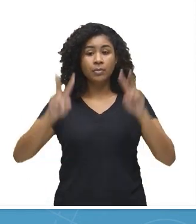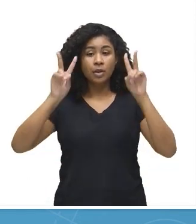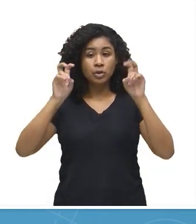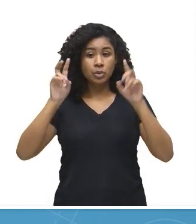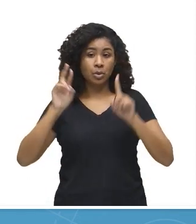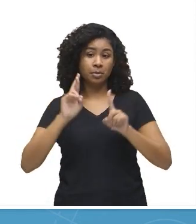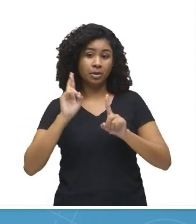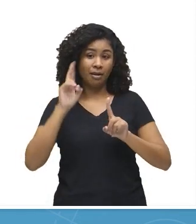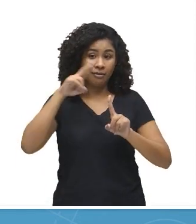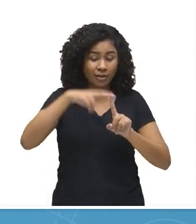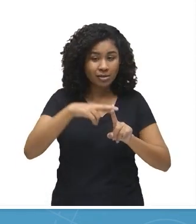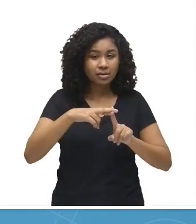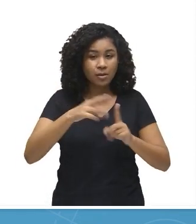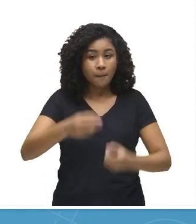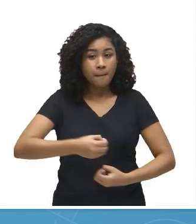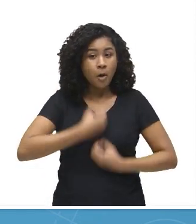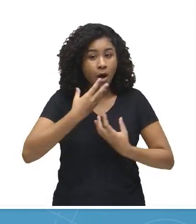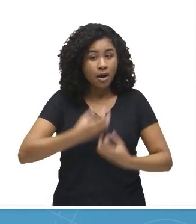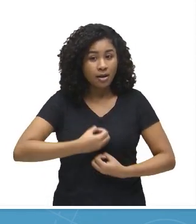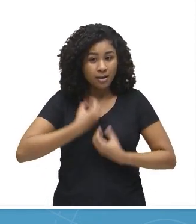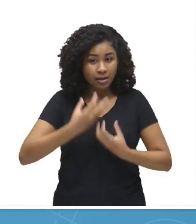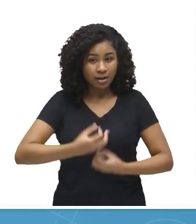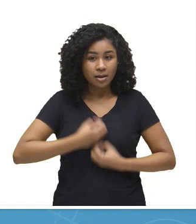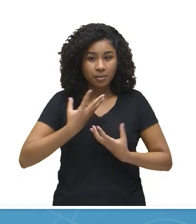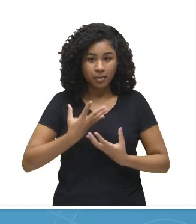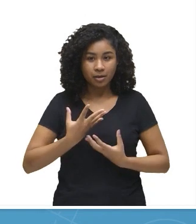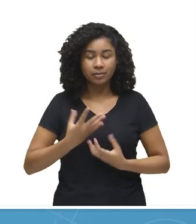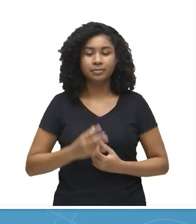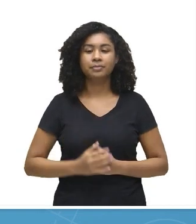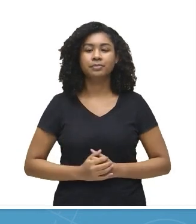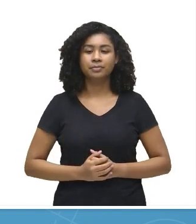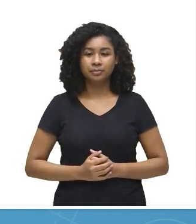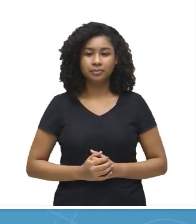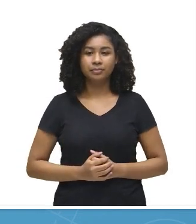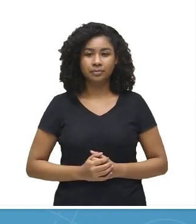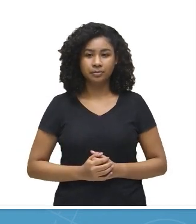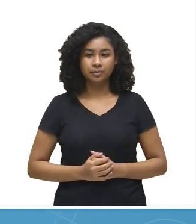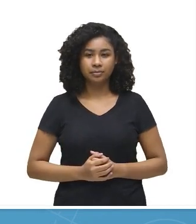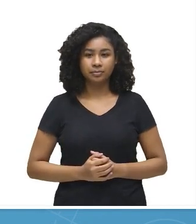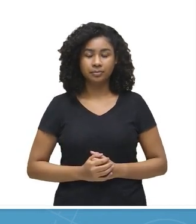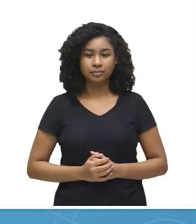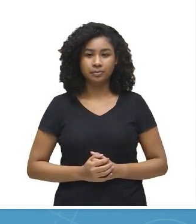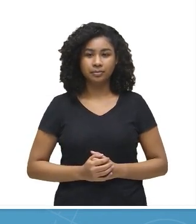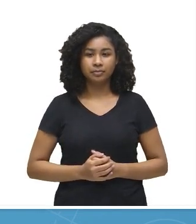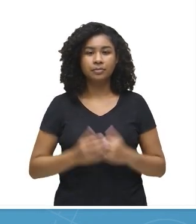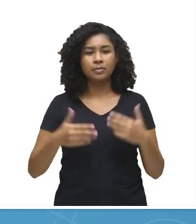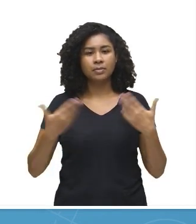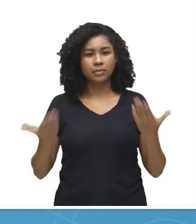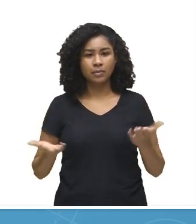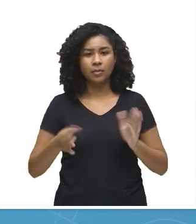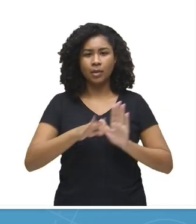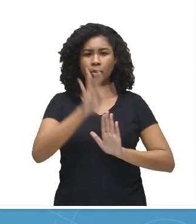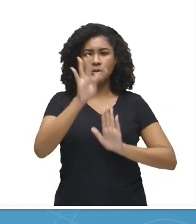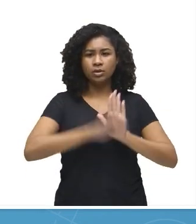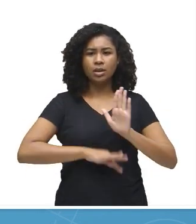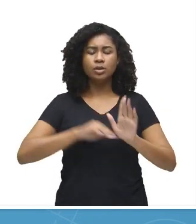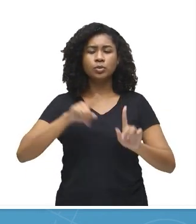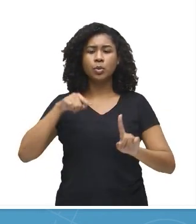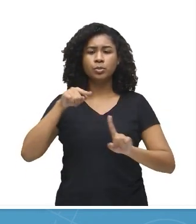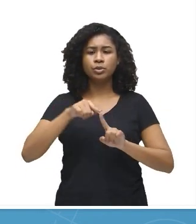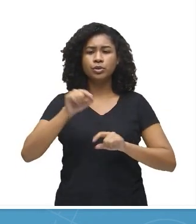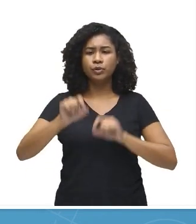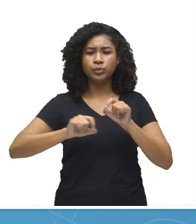ao poema que a gente leu na terceira questão, ok? Então, o texto foi escrito com a finalidade